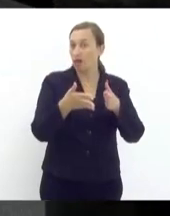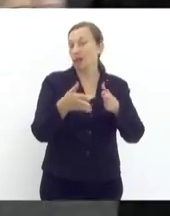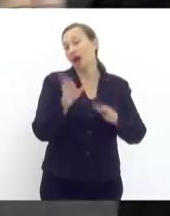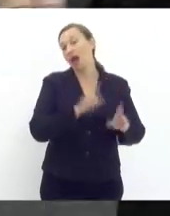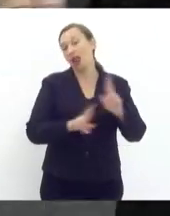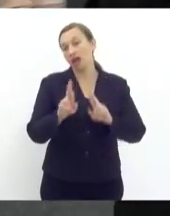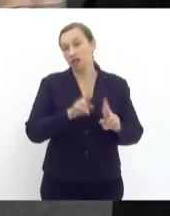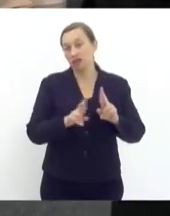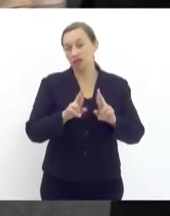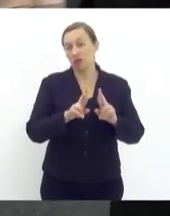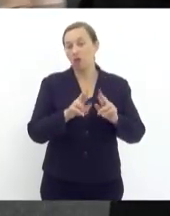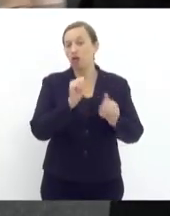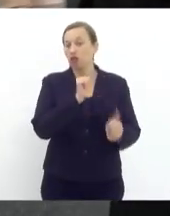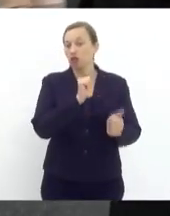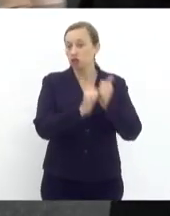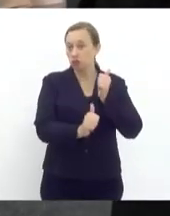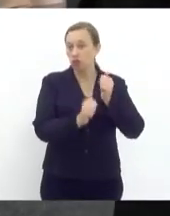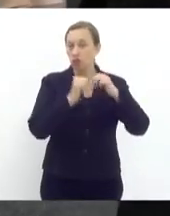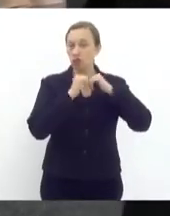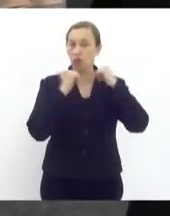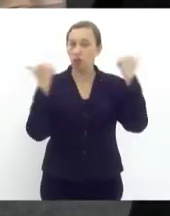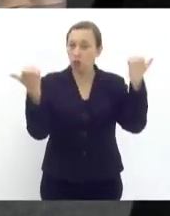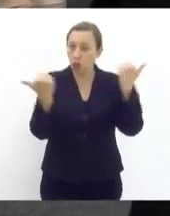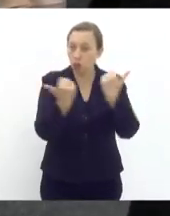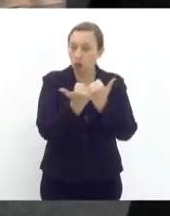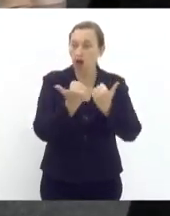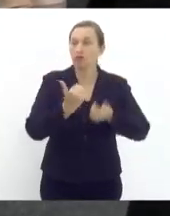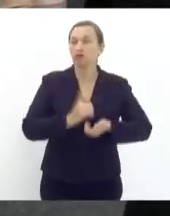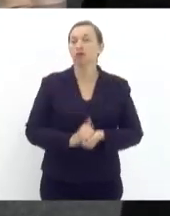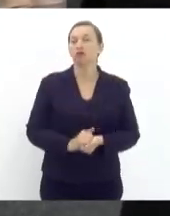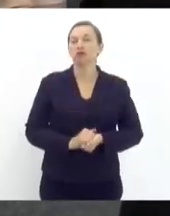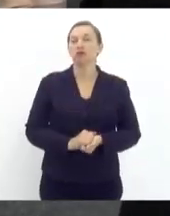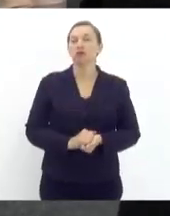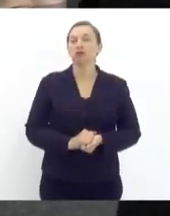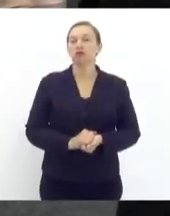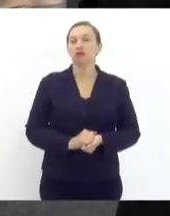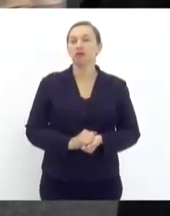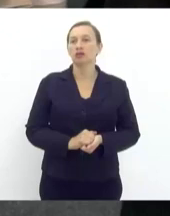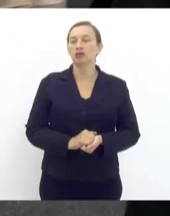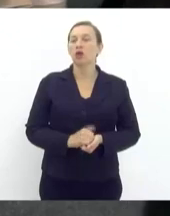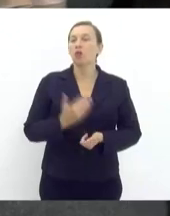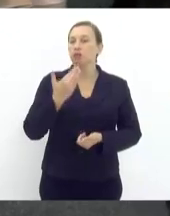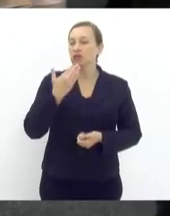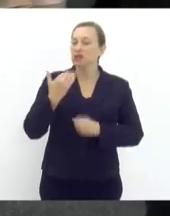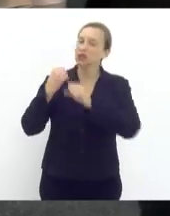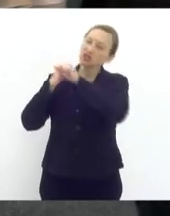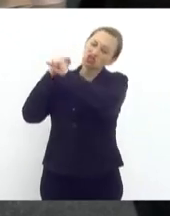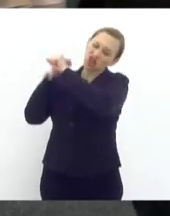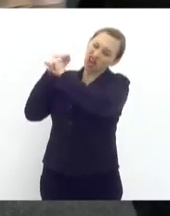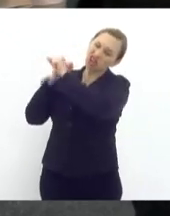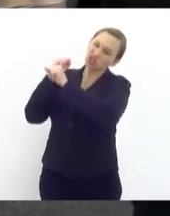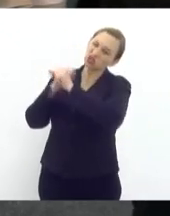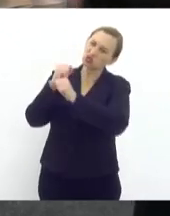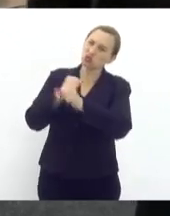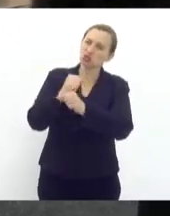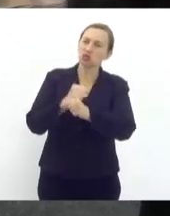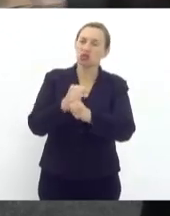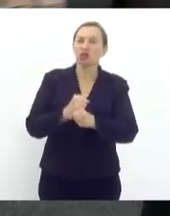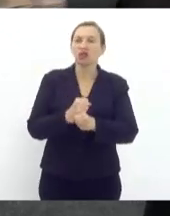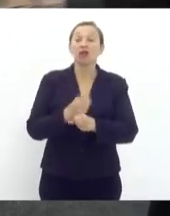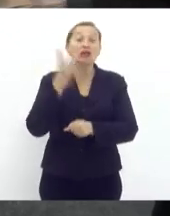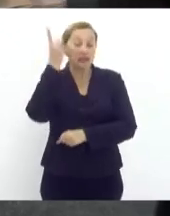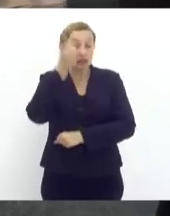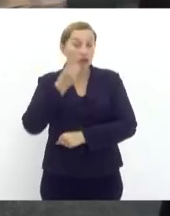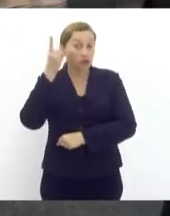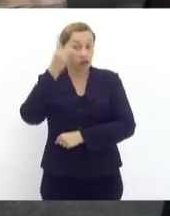aos esportes aos estádios que foi uma sugestão lá atrás do então